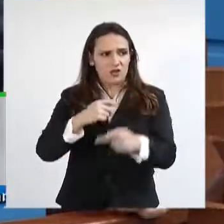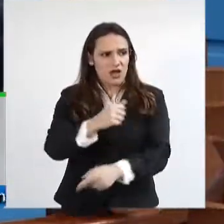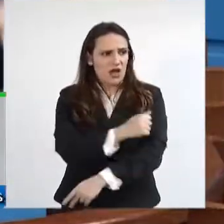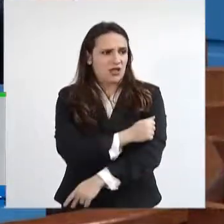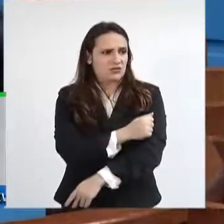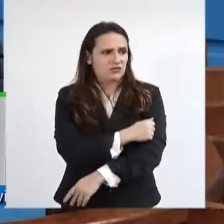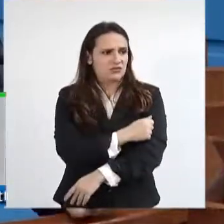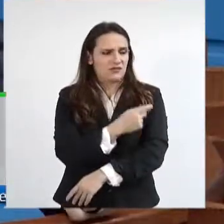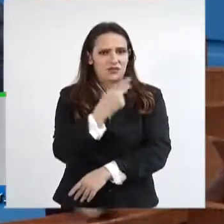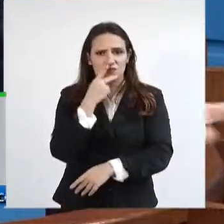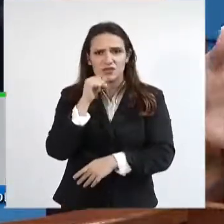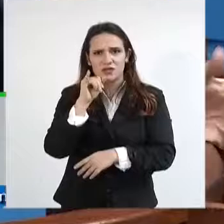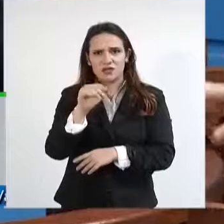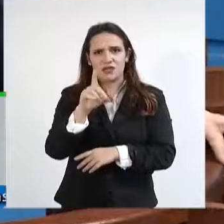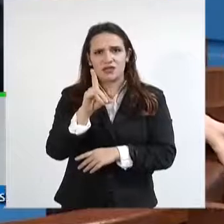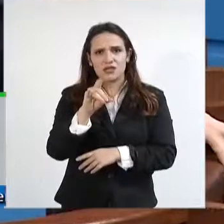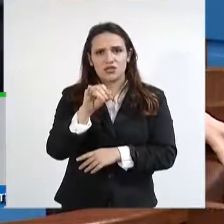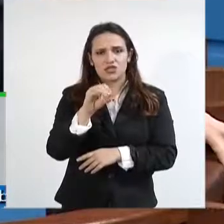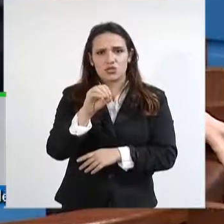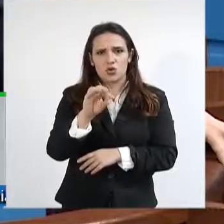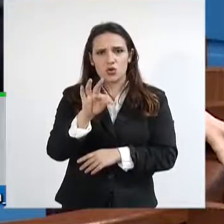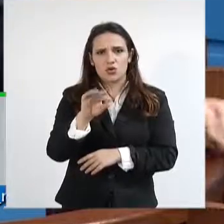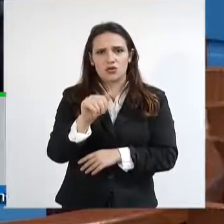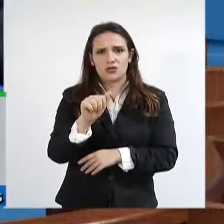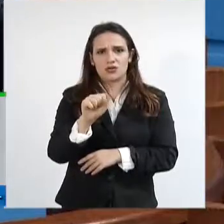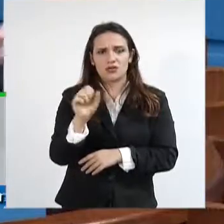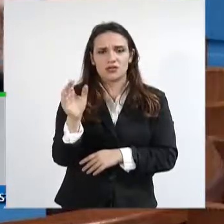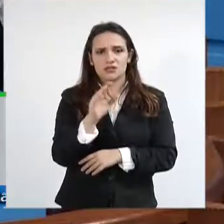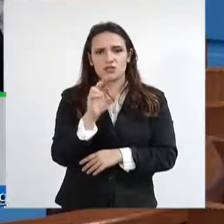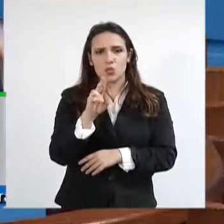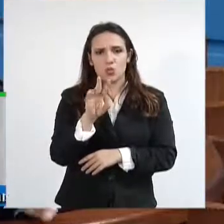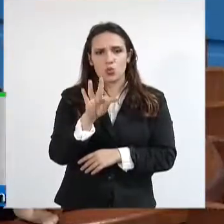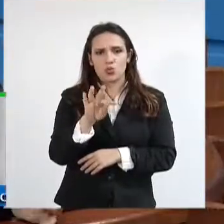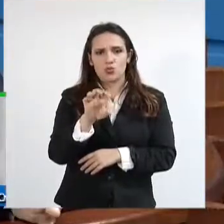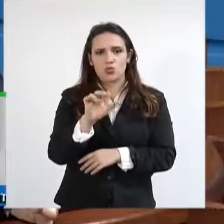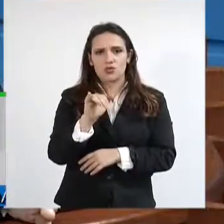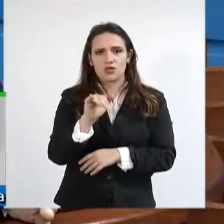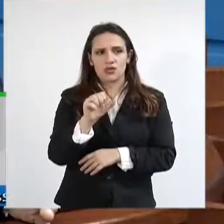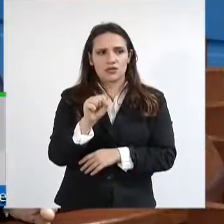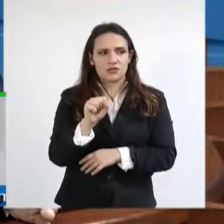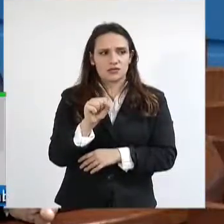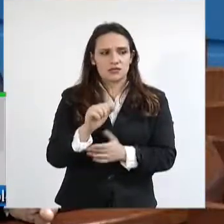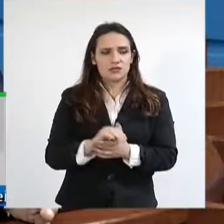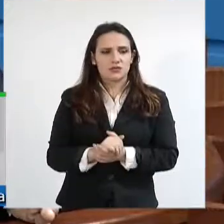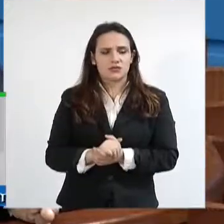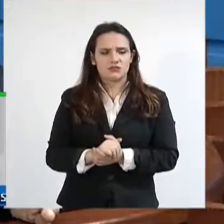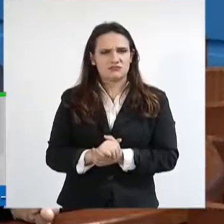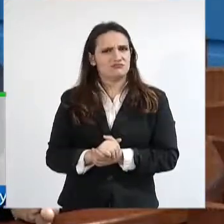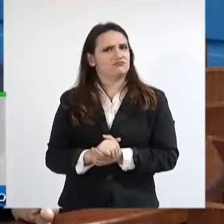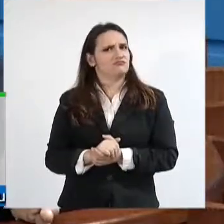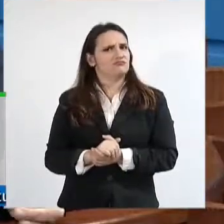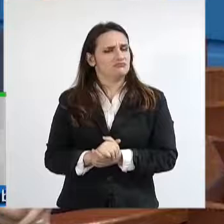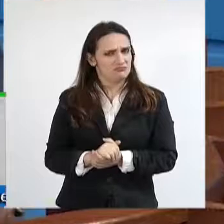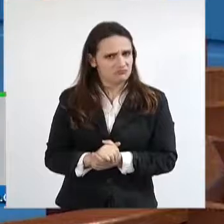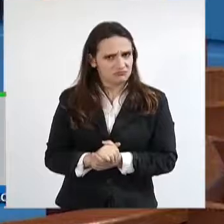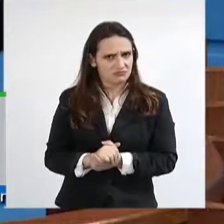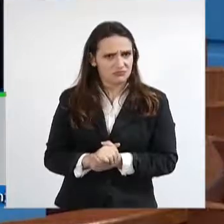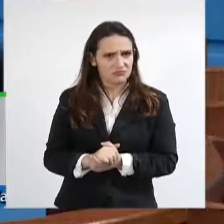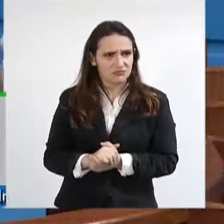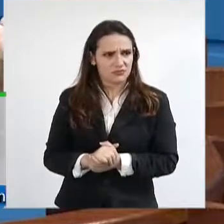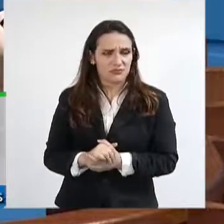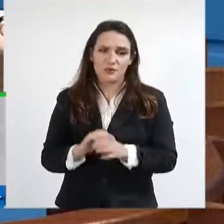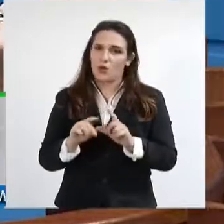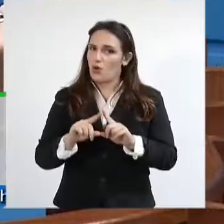estudantes de idiotas úteis. Idiotas úteis. Então, quando ele